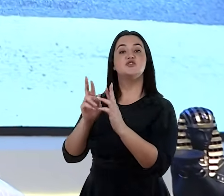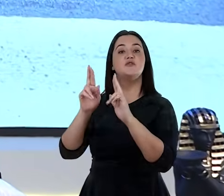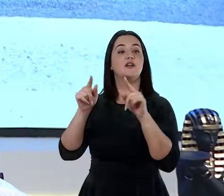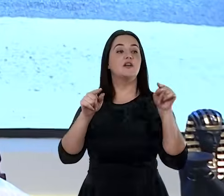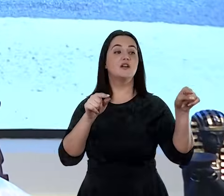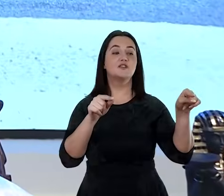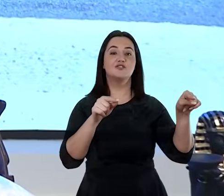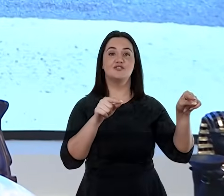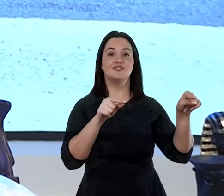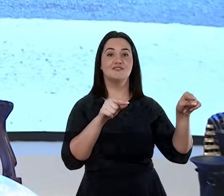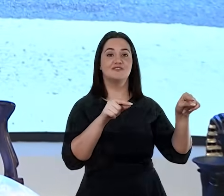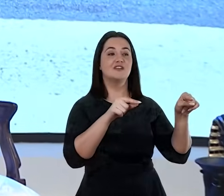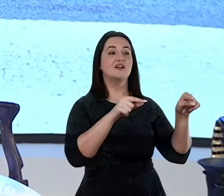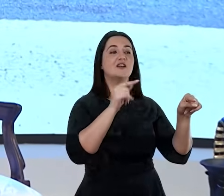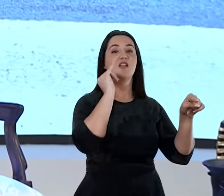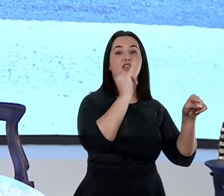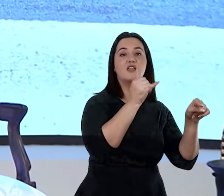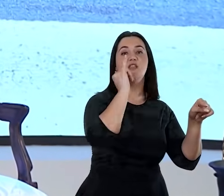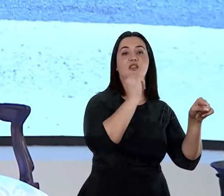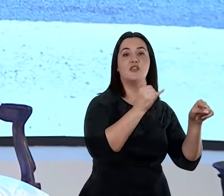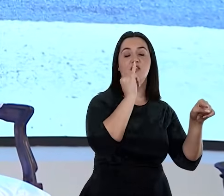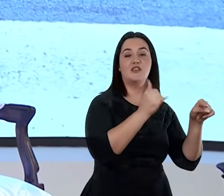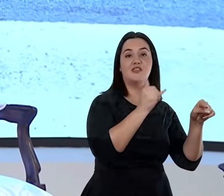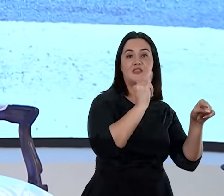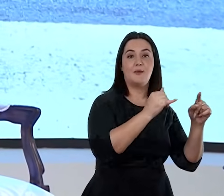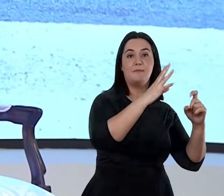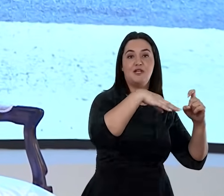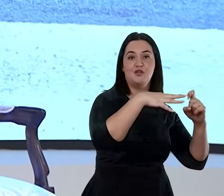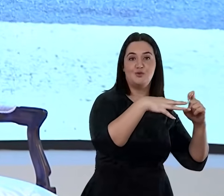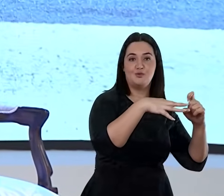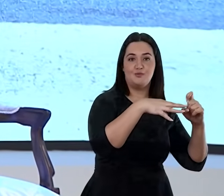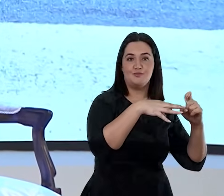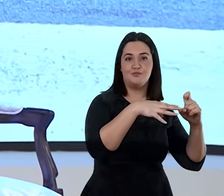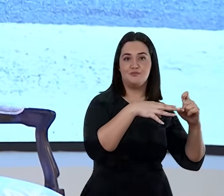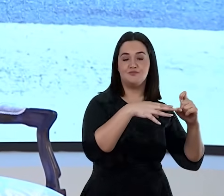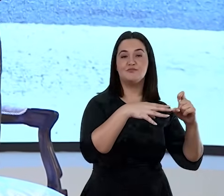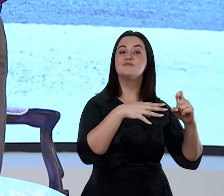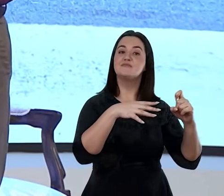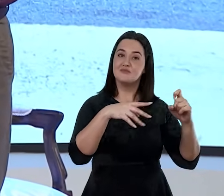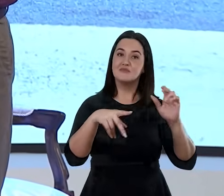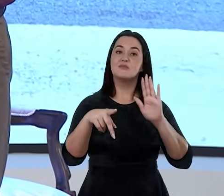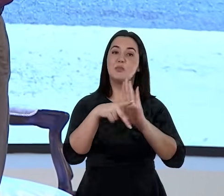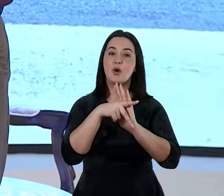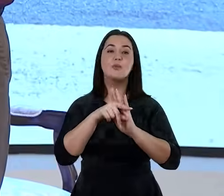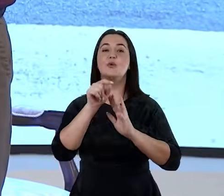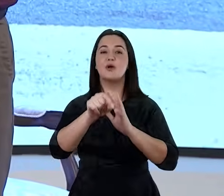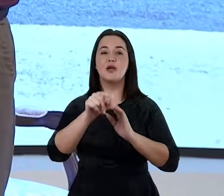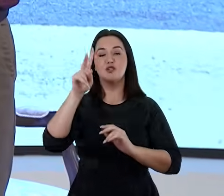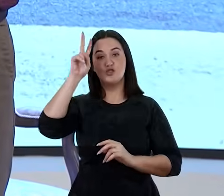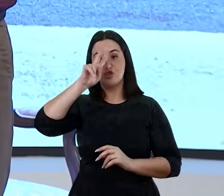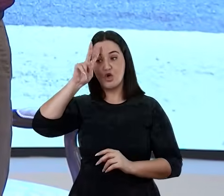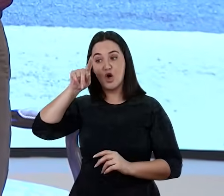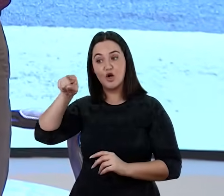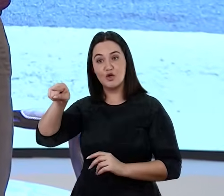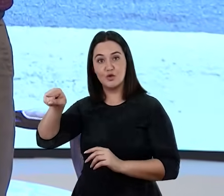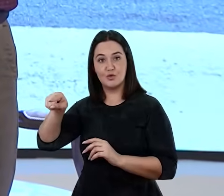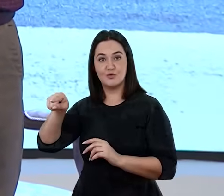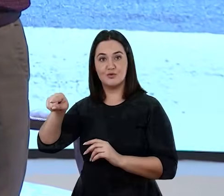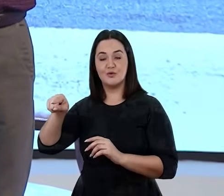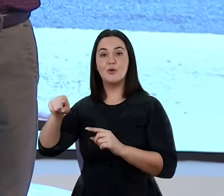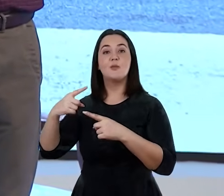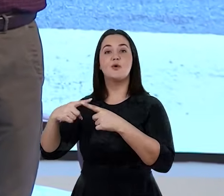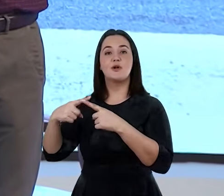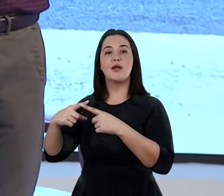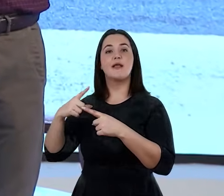daqueles clássicos helenísticos ou mesmo mesopotâmicos. Ele tem claros aspectos de ser um relato histórico, estou falando do livro